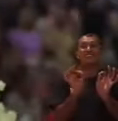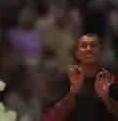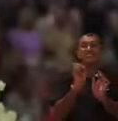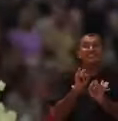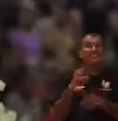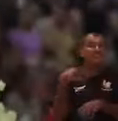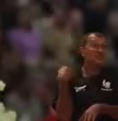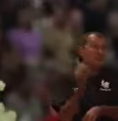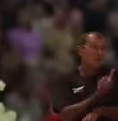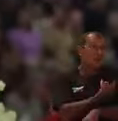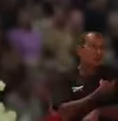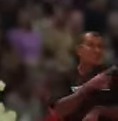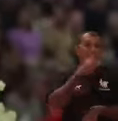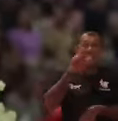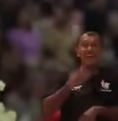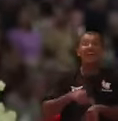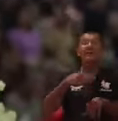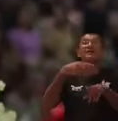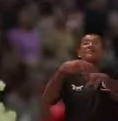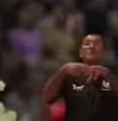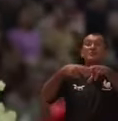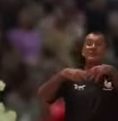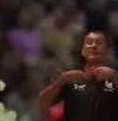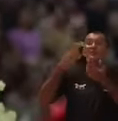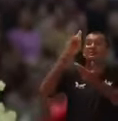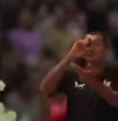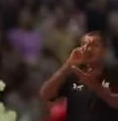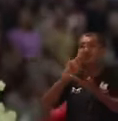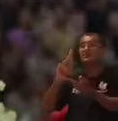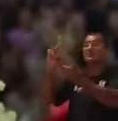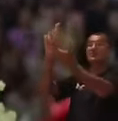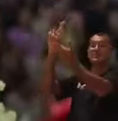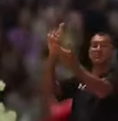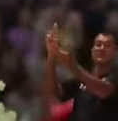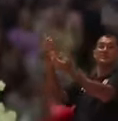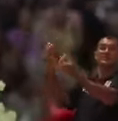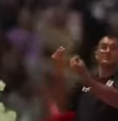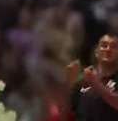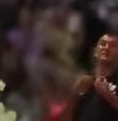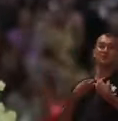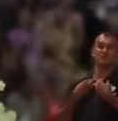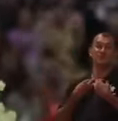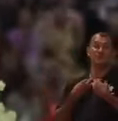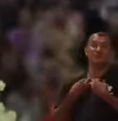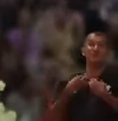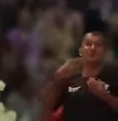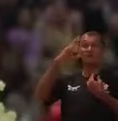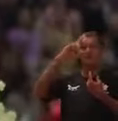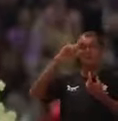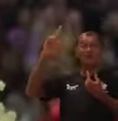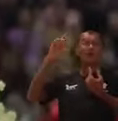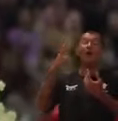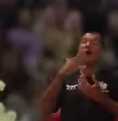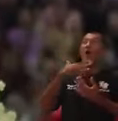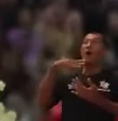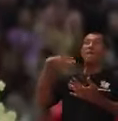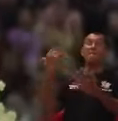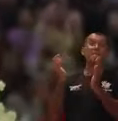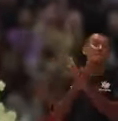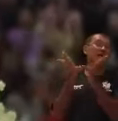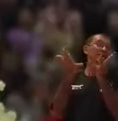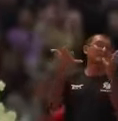somos pelo que somos, somos pelo que o Senhor é. E o Senhor é extraordinário, o Senhor